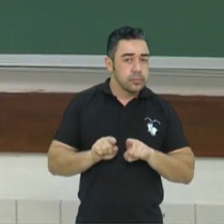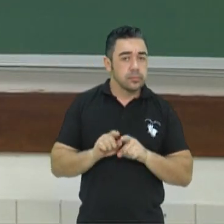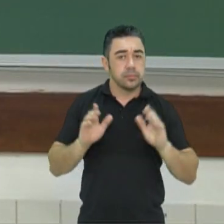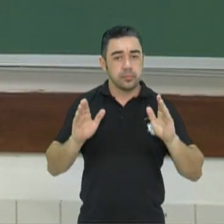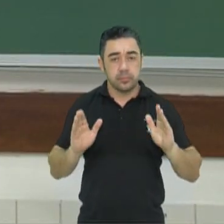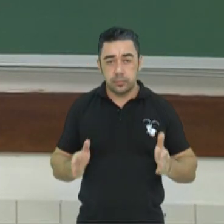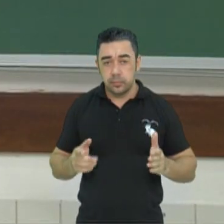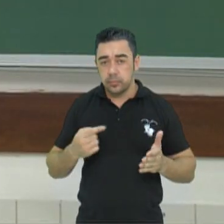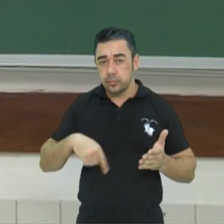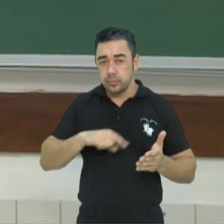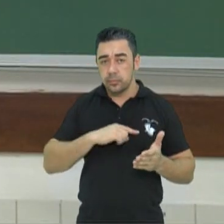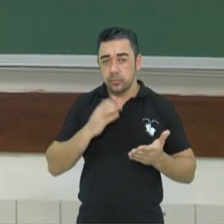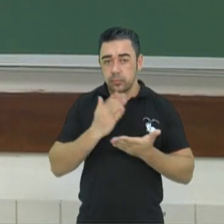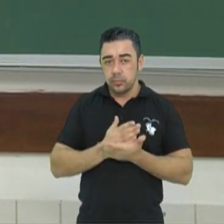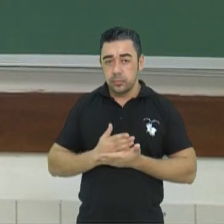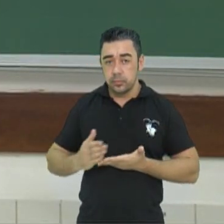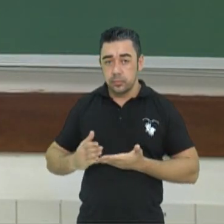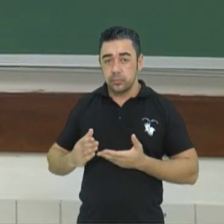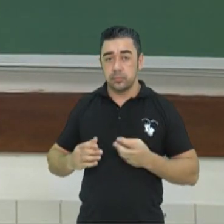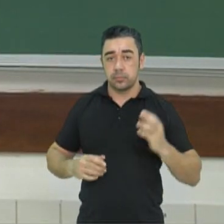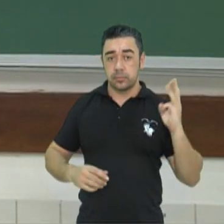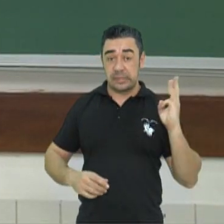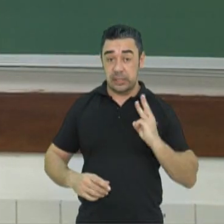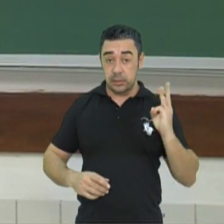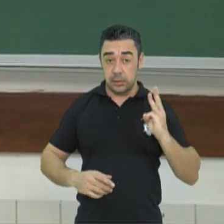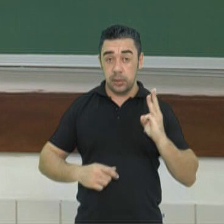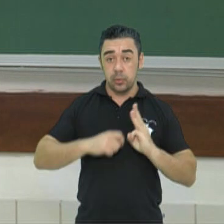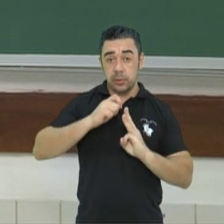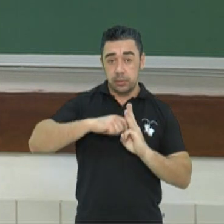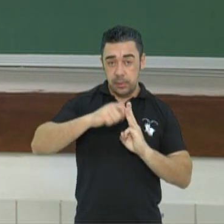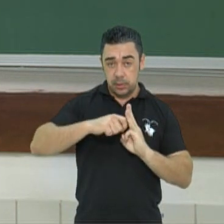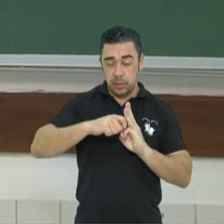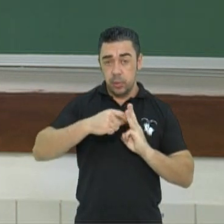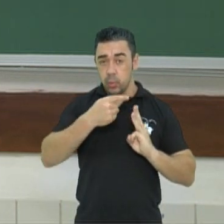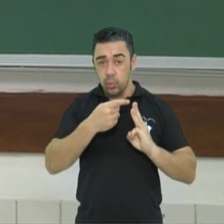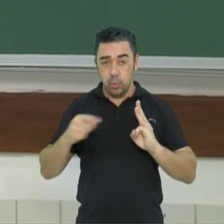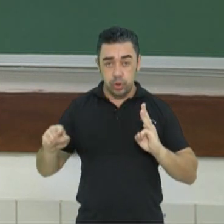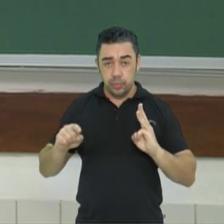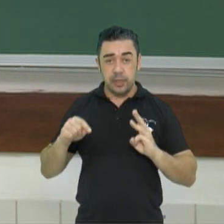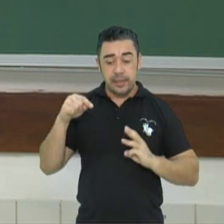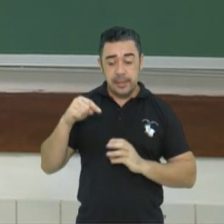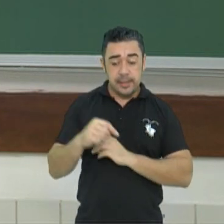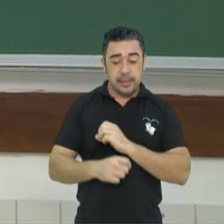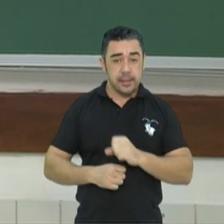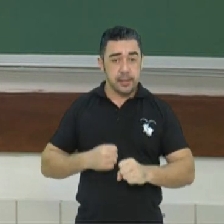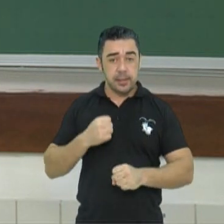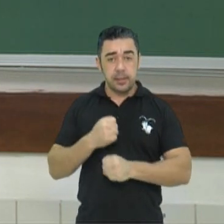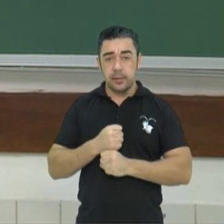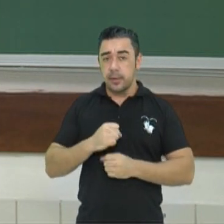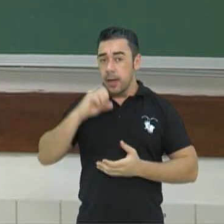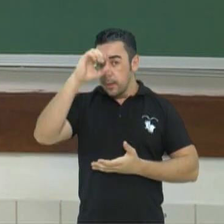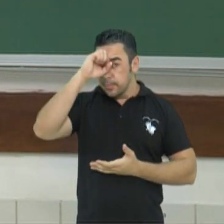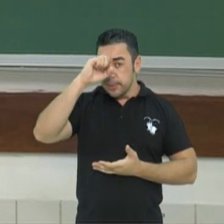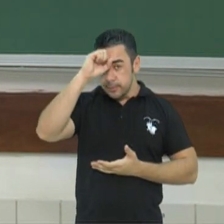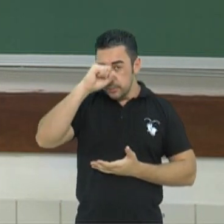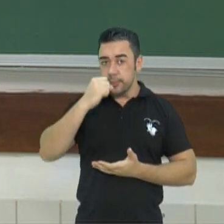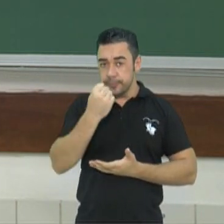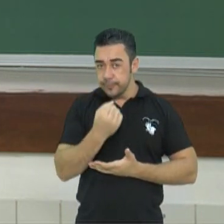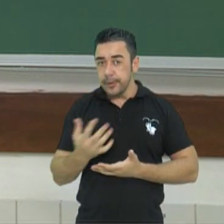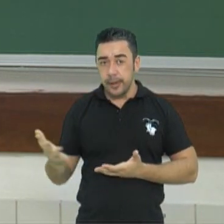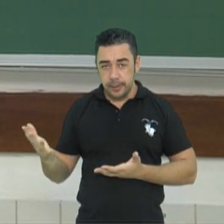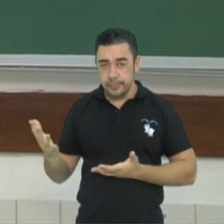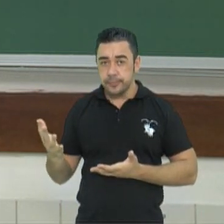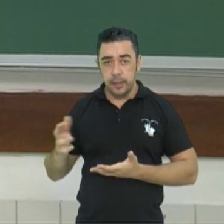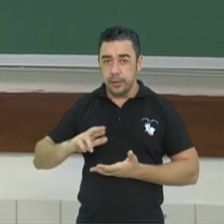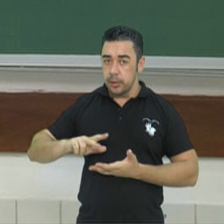já iniciamos o terceiro e último trimestre. Todo esse ano foi um aprendizado para todo mundo, não é verdade? Não foi e